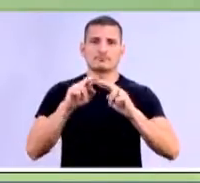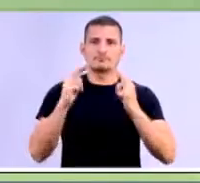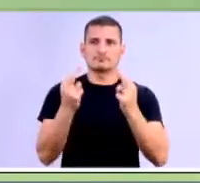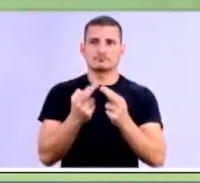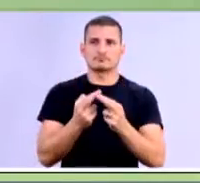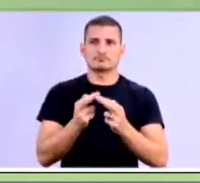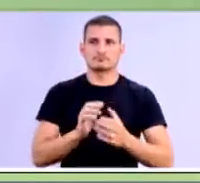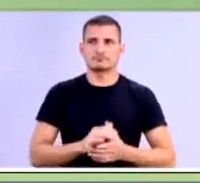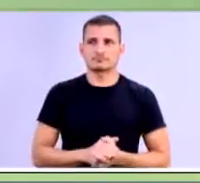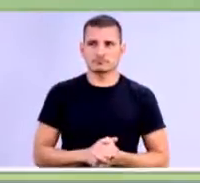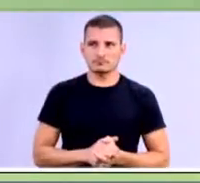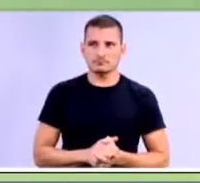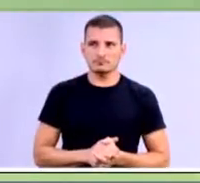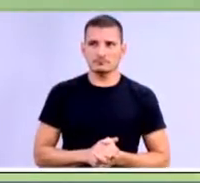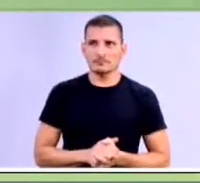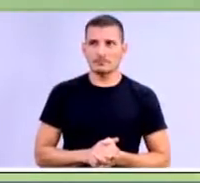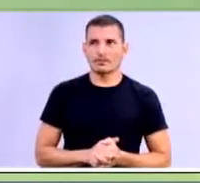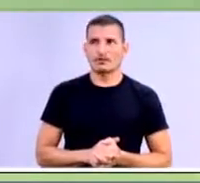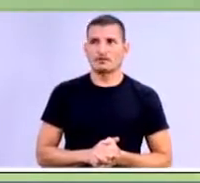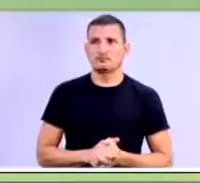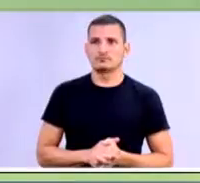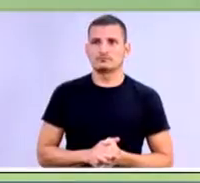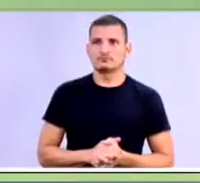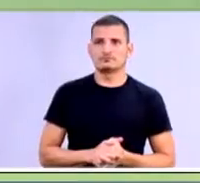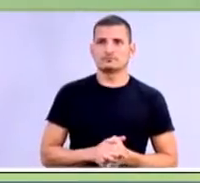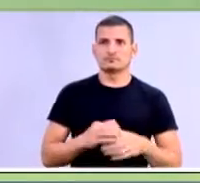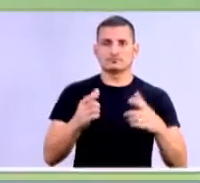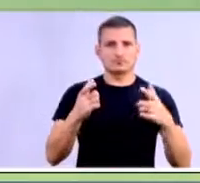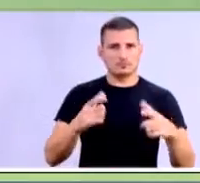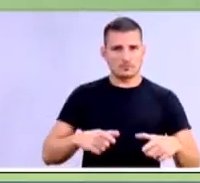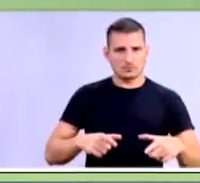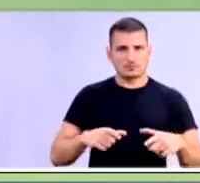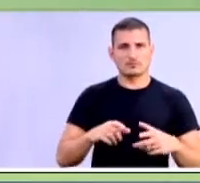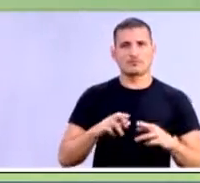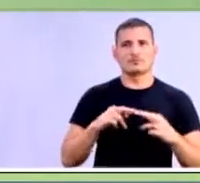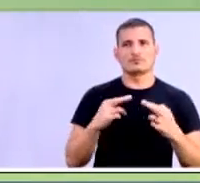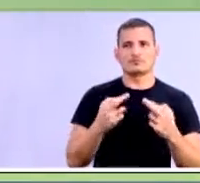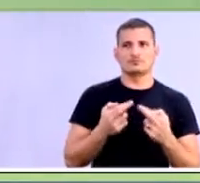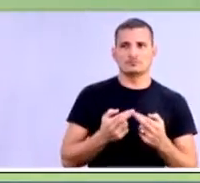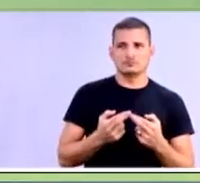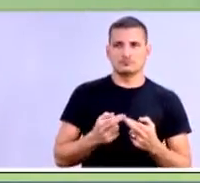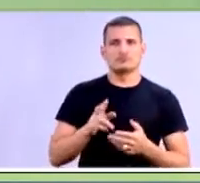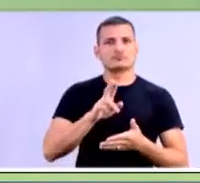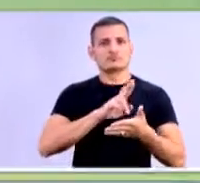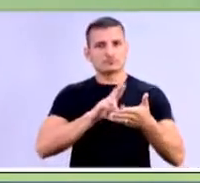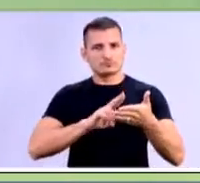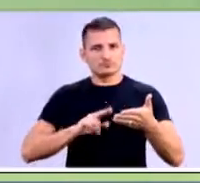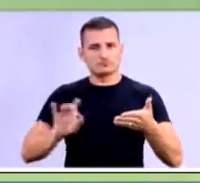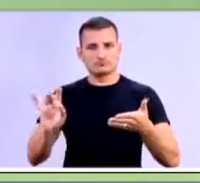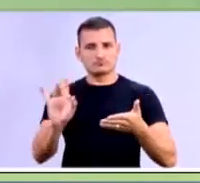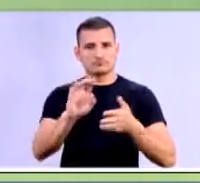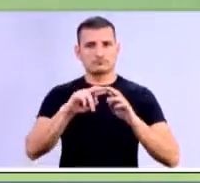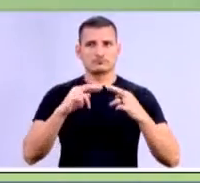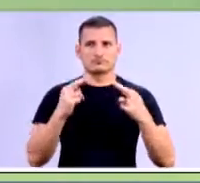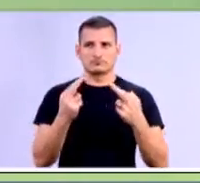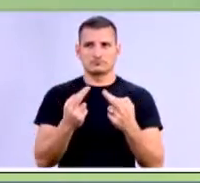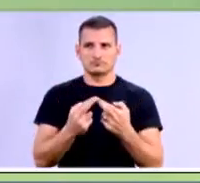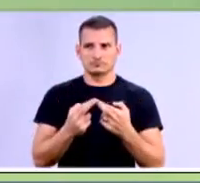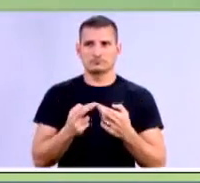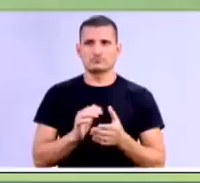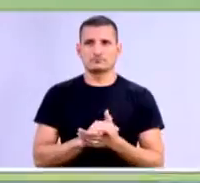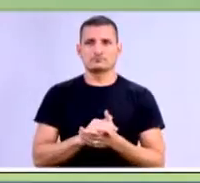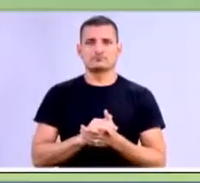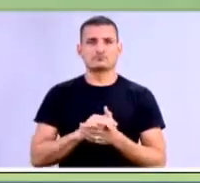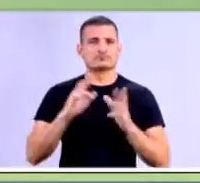reunião, grafados por extenso, local da reunião, relação nominal dos presentes à reunião,